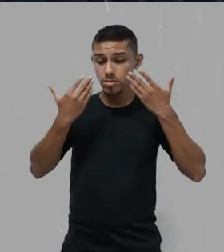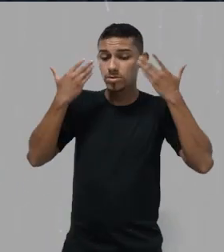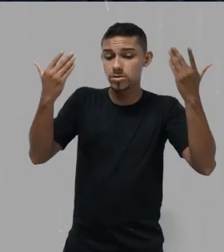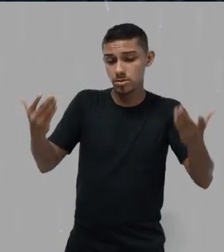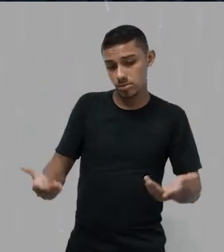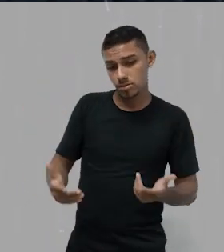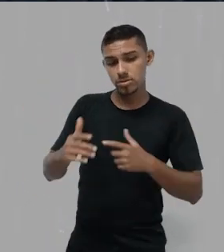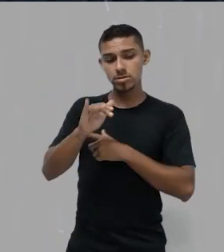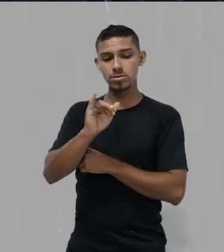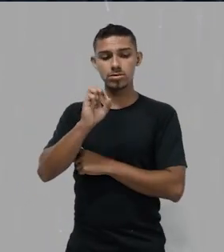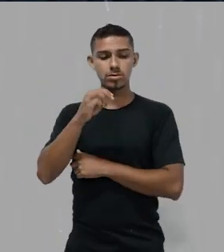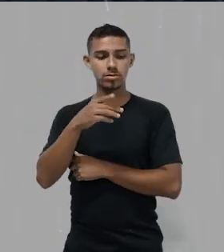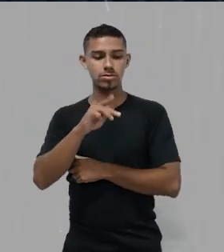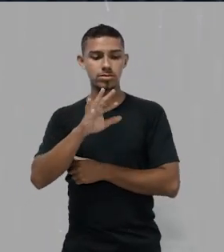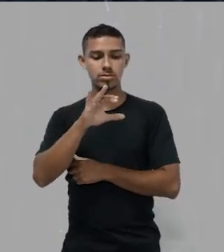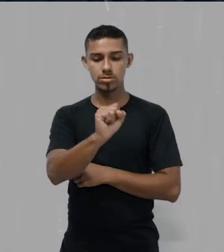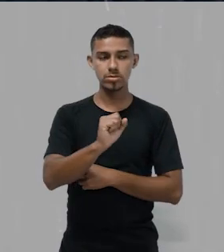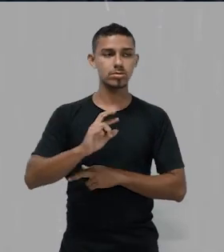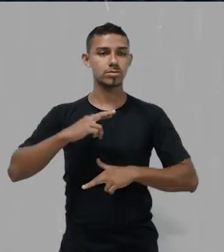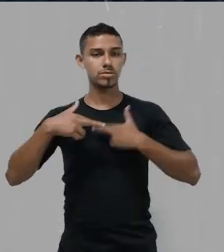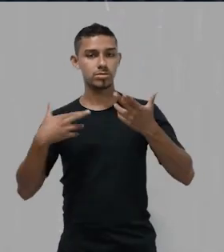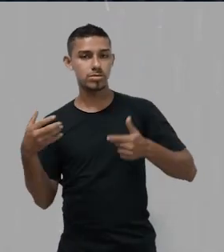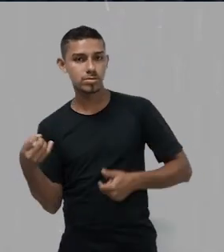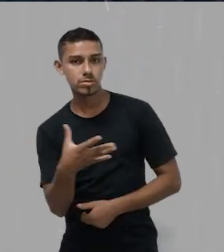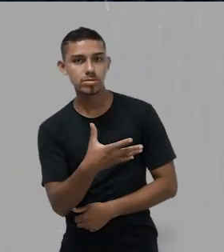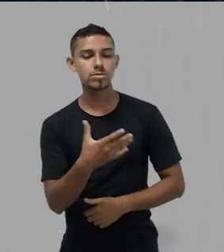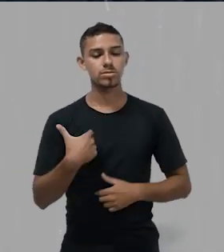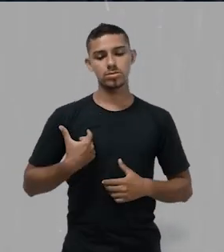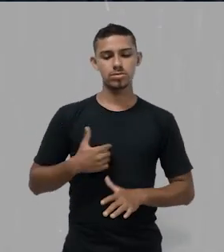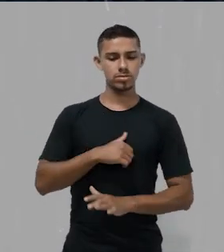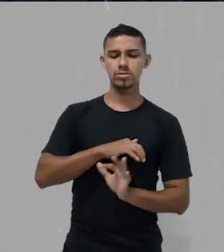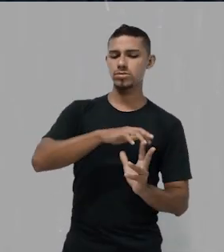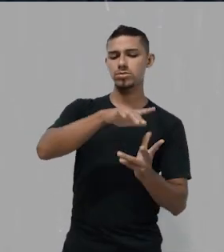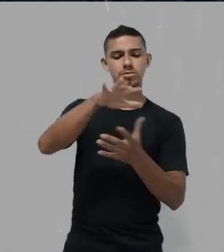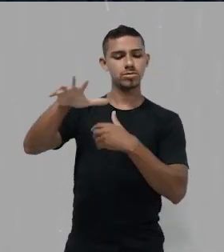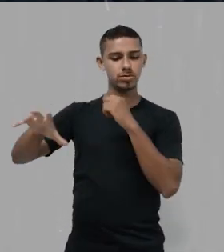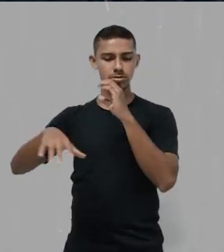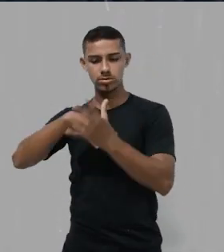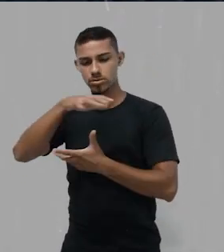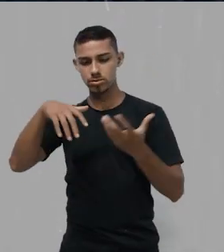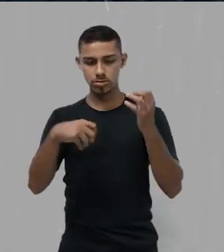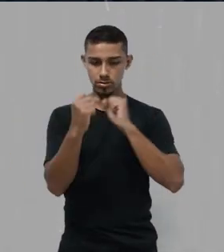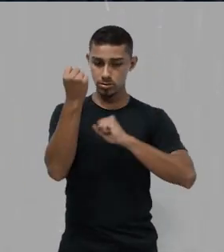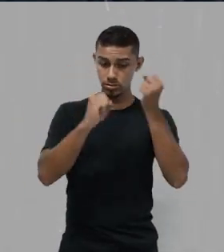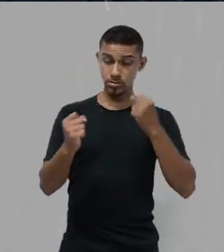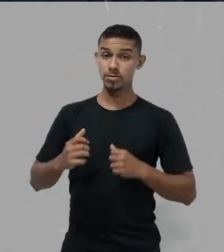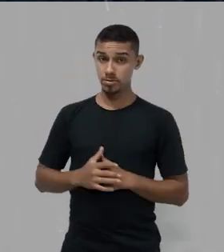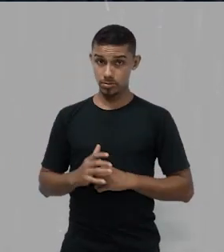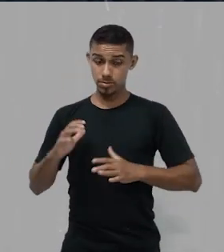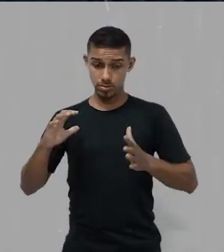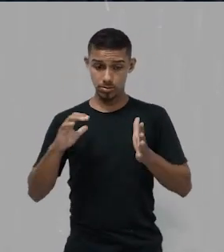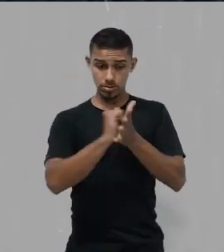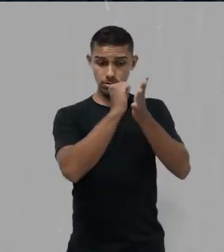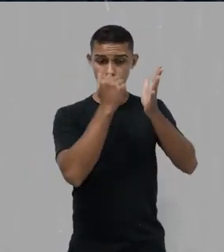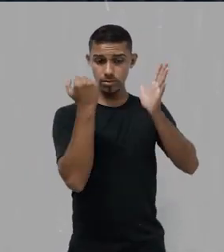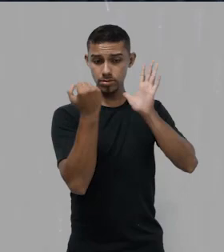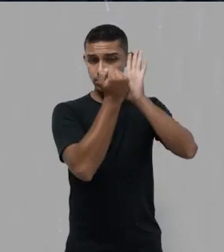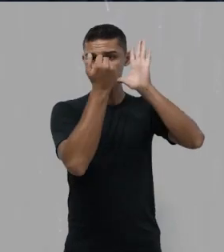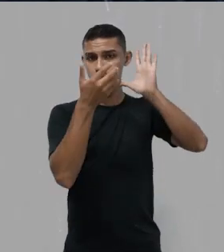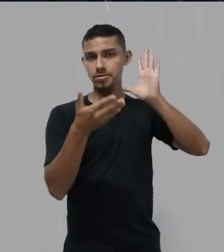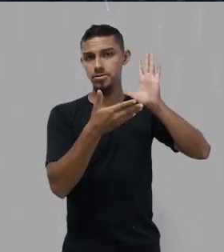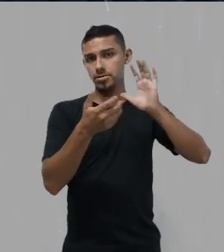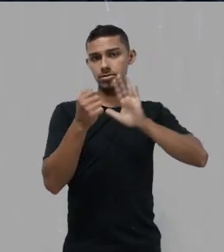Impressionismo, pós-impressionismo, realismo, revolução industrial, entre outras coisas. O século XX veio para marcar essa consolidação